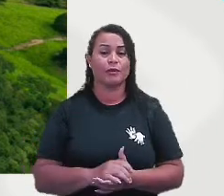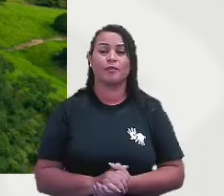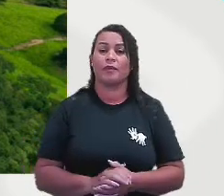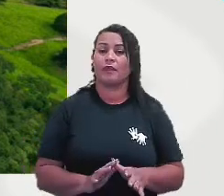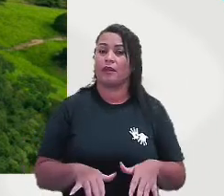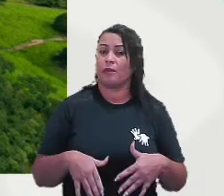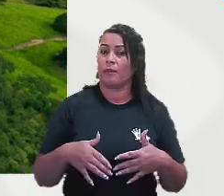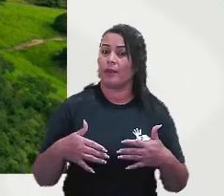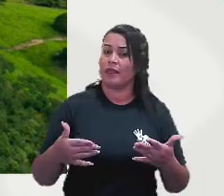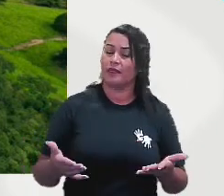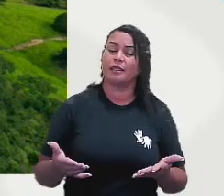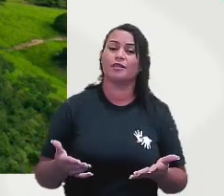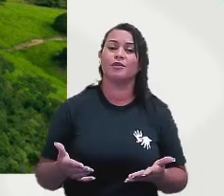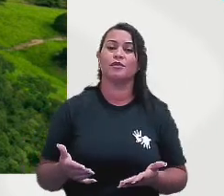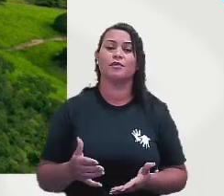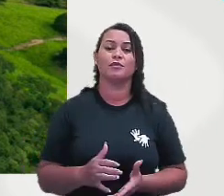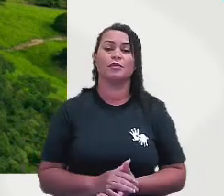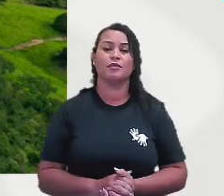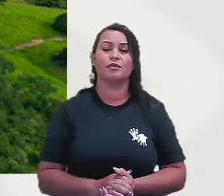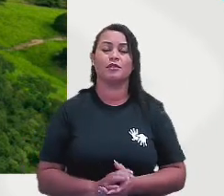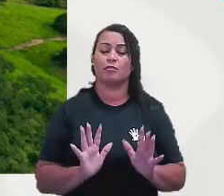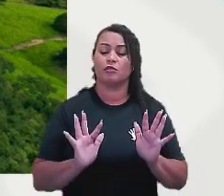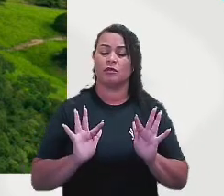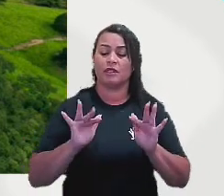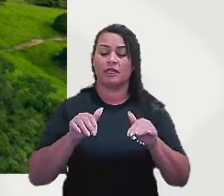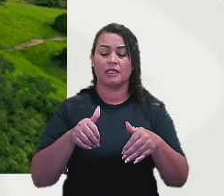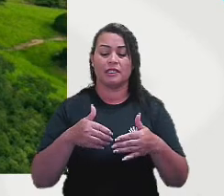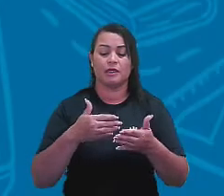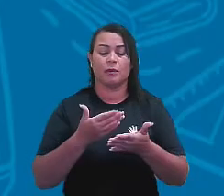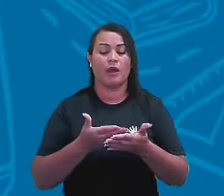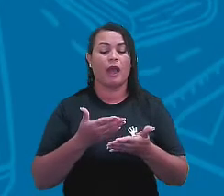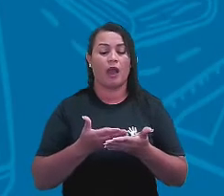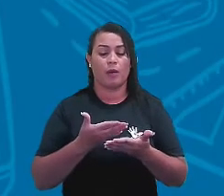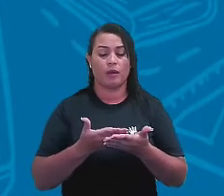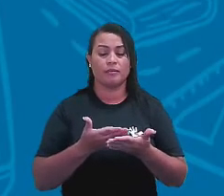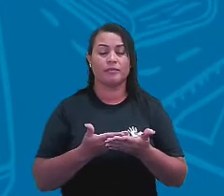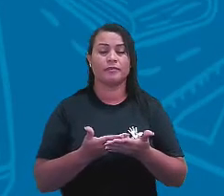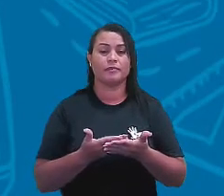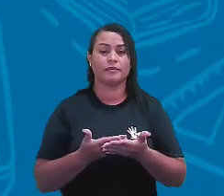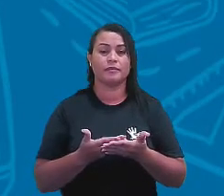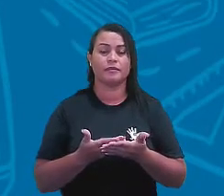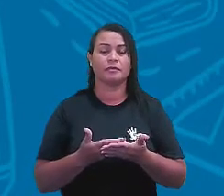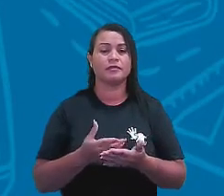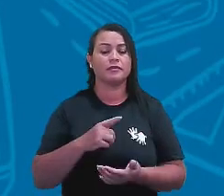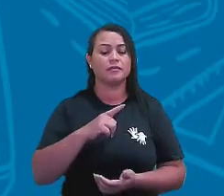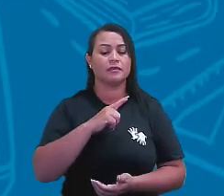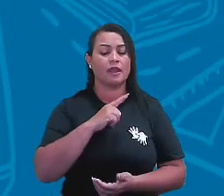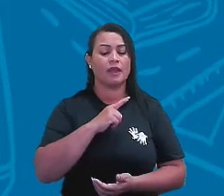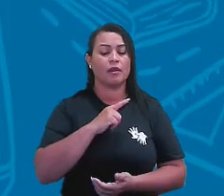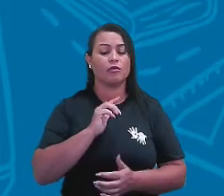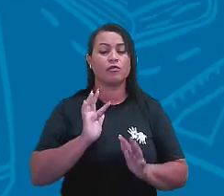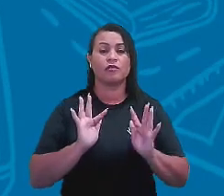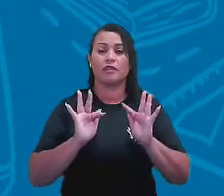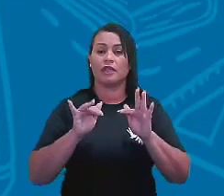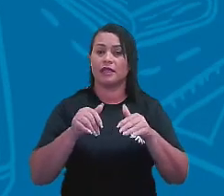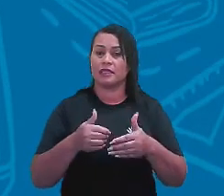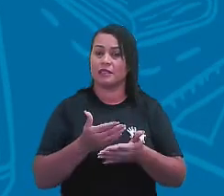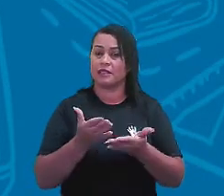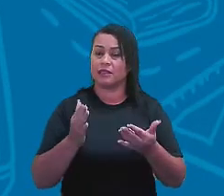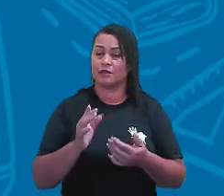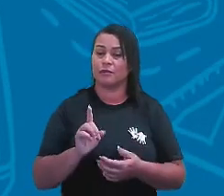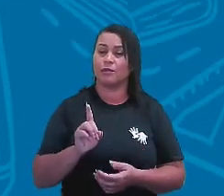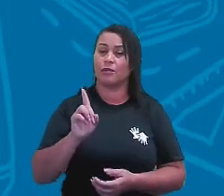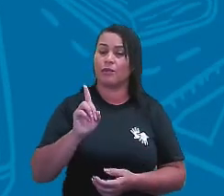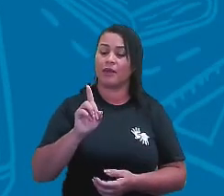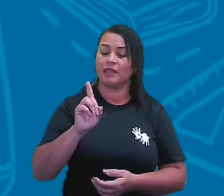é isso, gente. A gente está encerrando a nossa aula, tá certo? Temos aqui, ó, finalizando com essa imagem